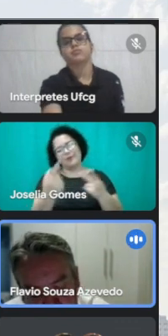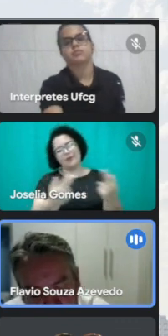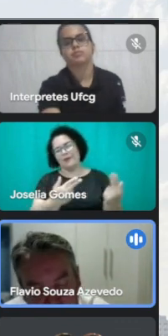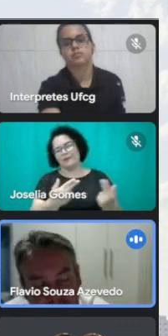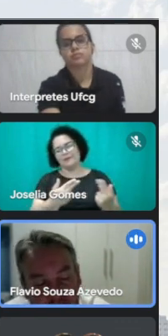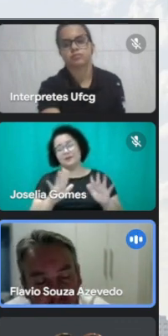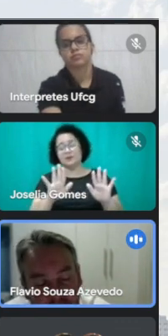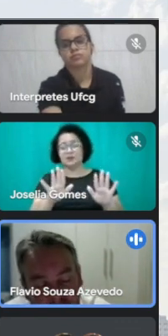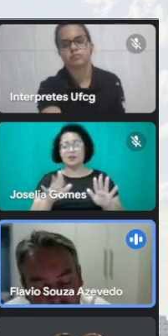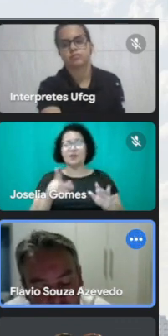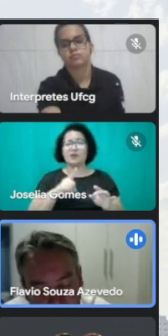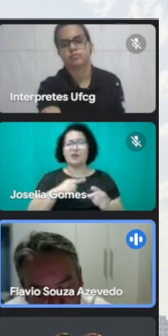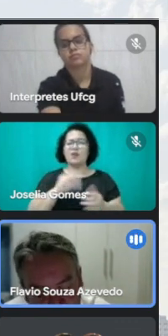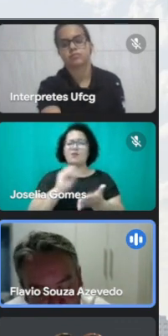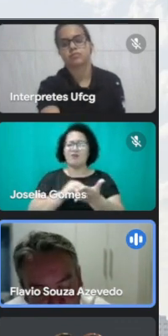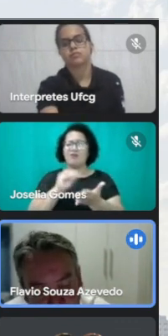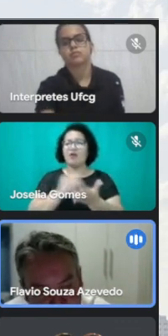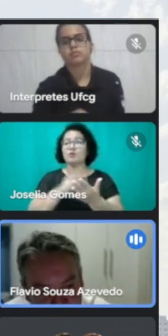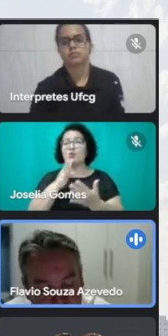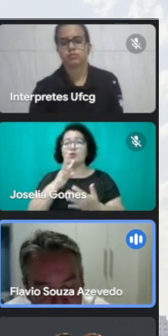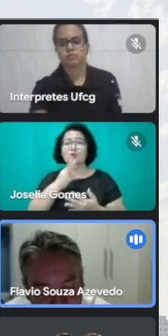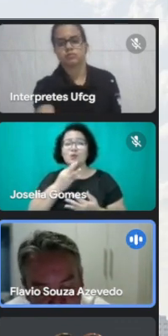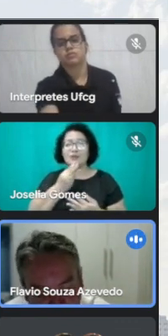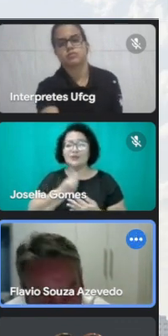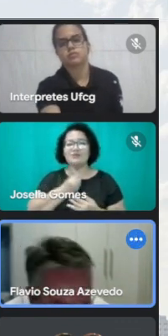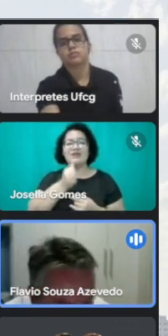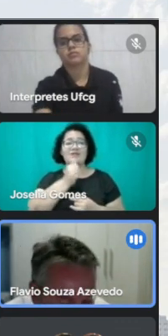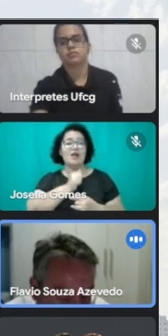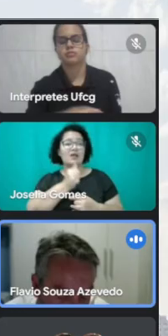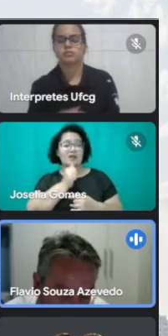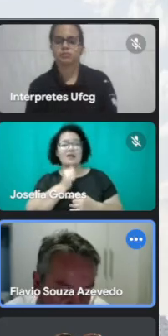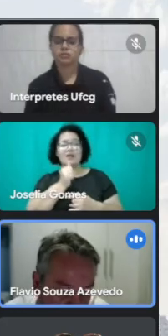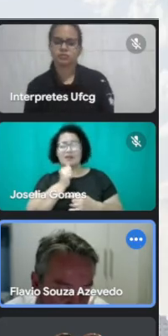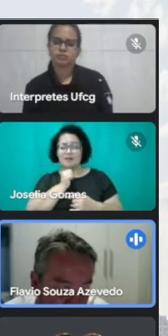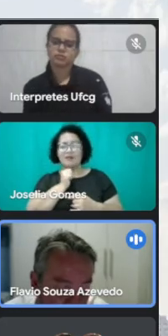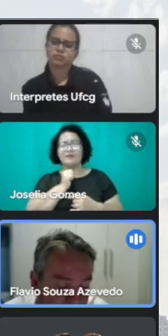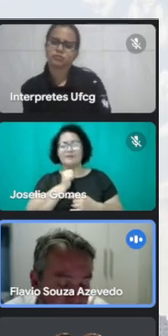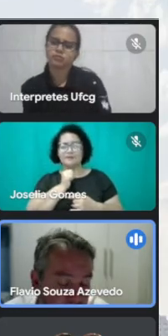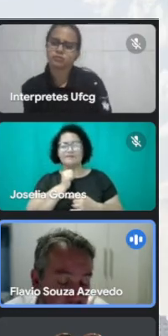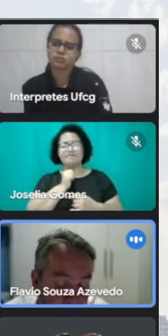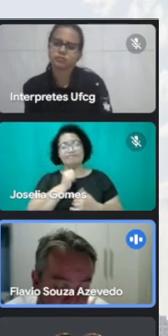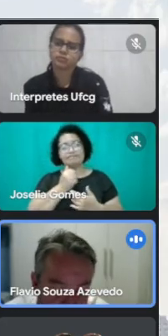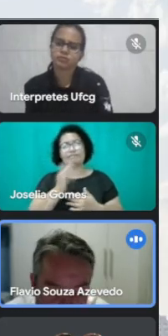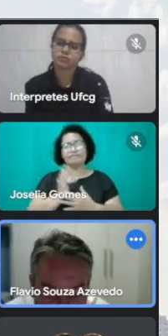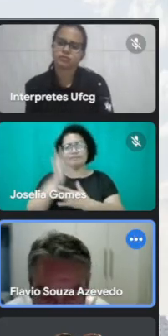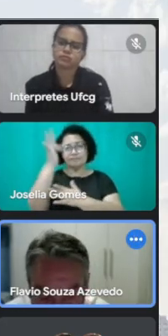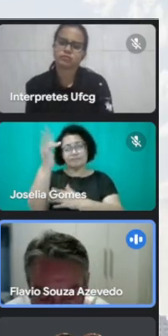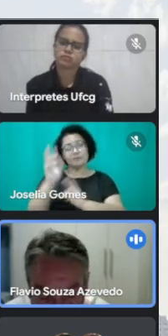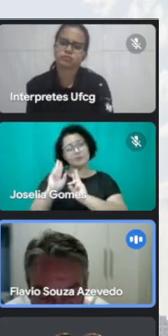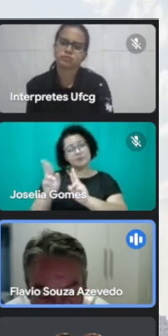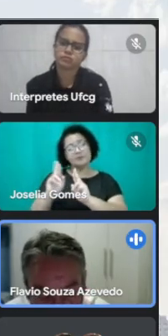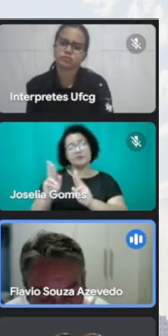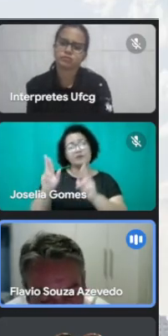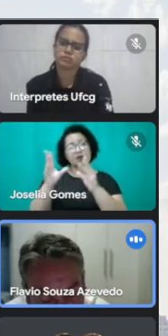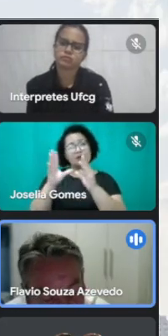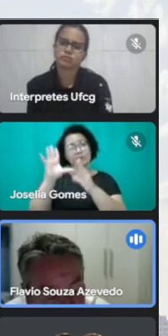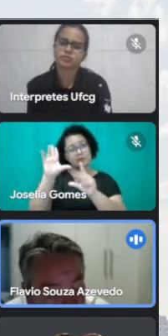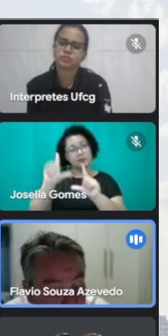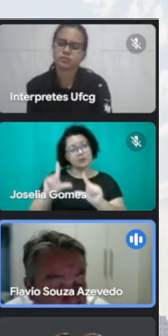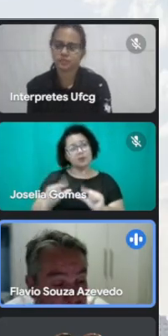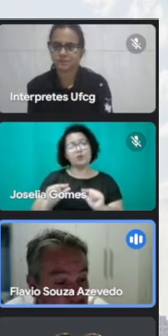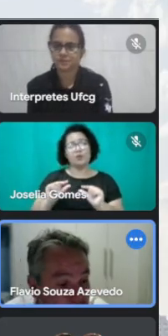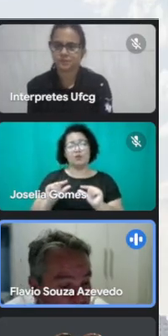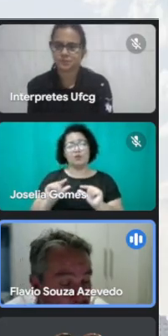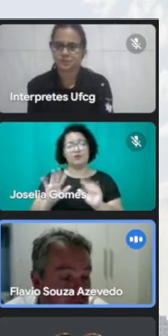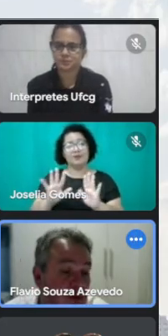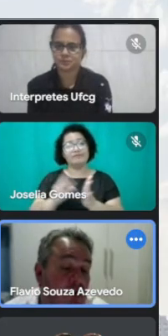uma falta de conhecimento, ainda existe, né? Futuramente, espero que seja resolvido. Existe uma falta